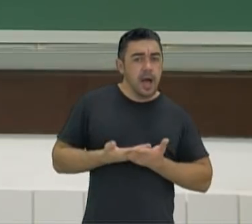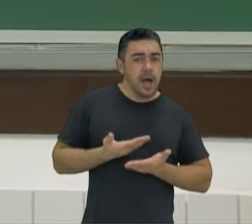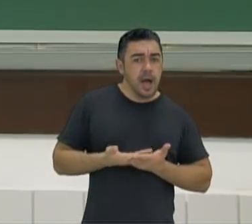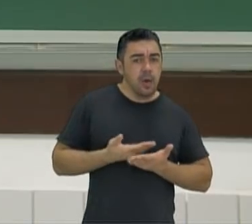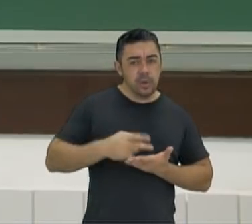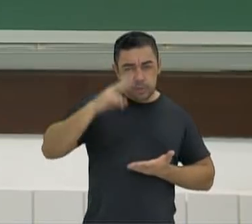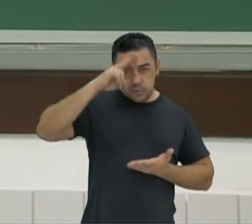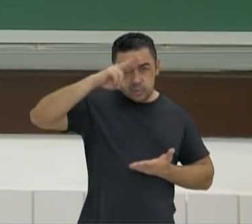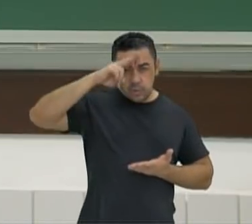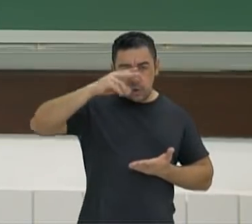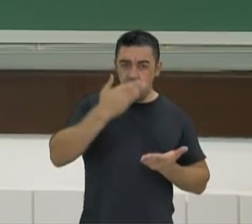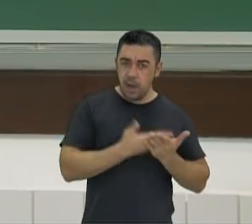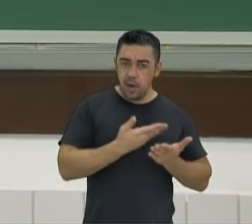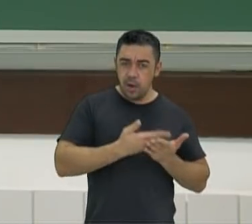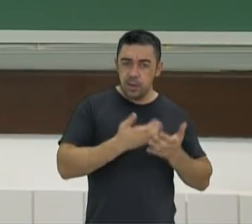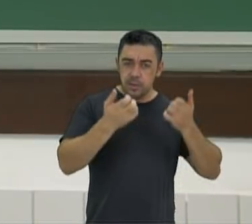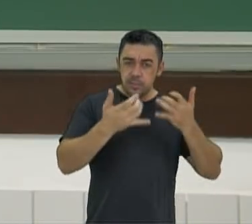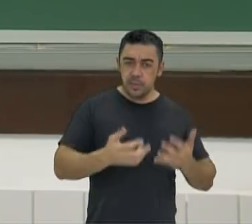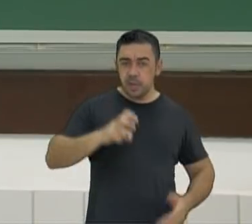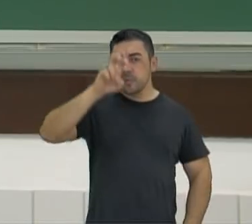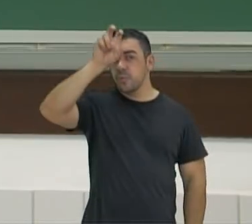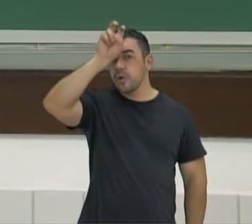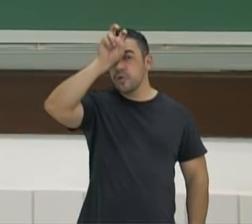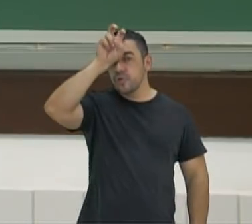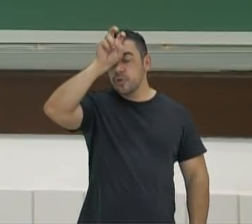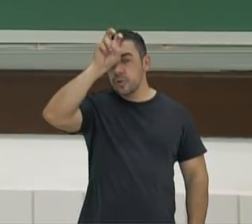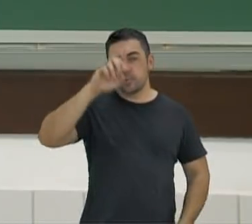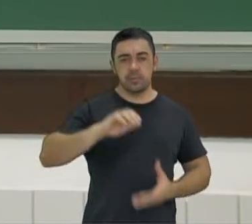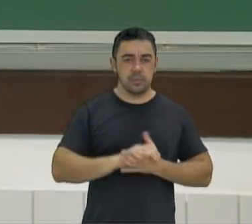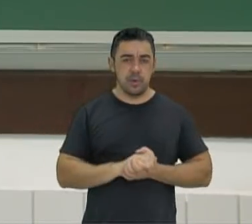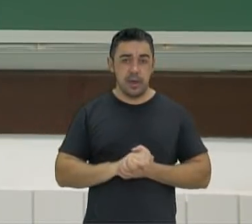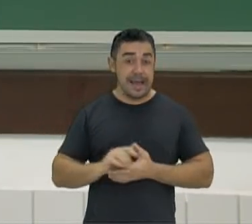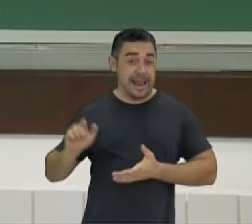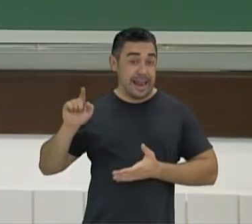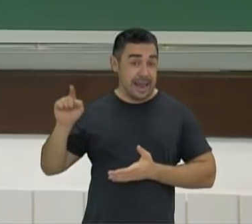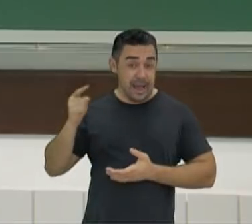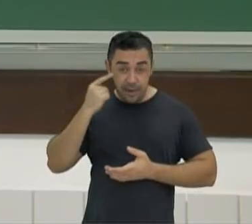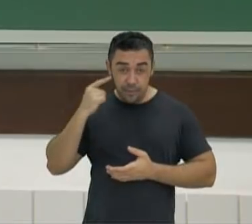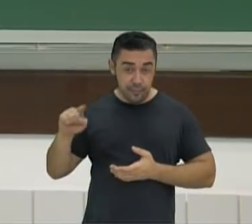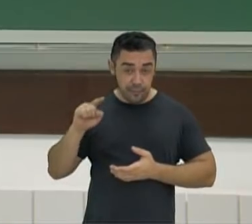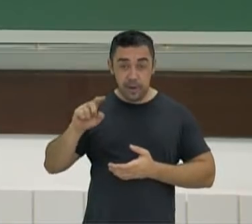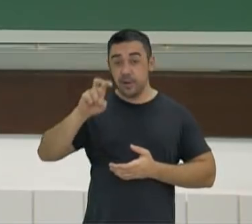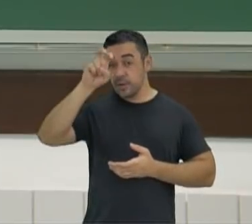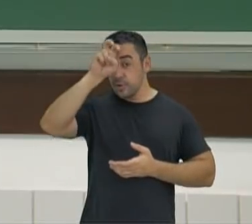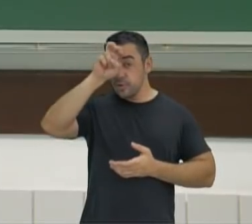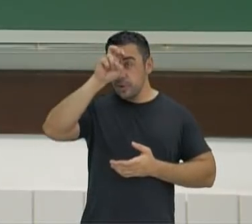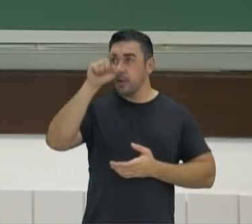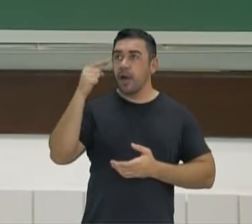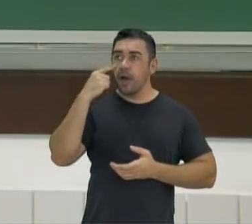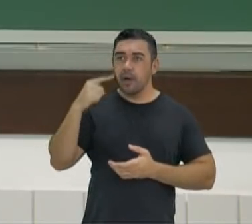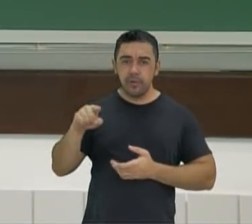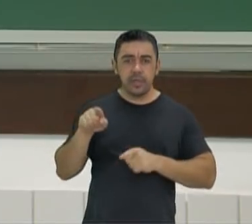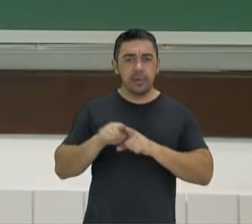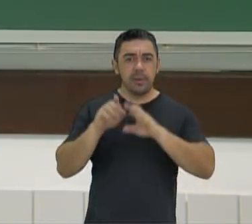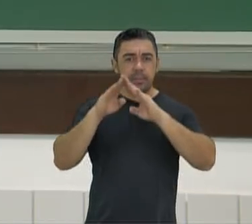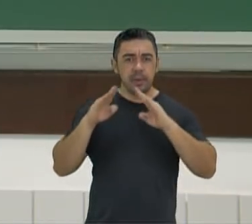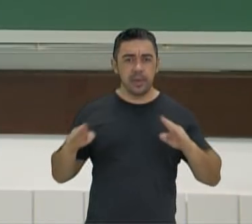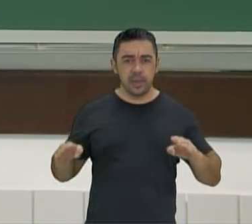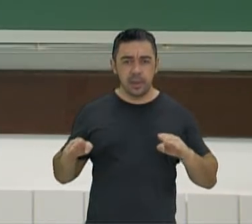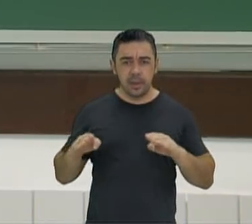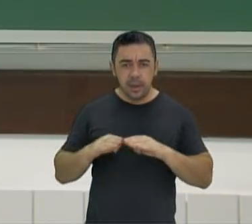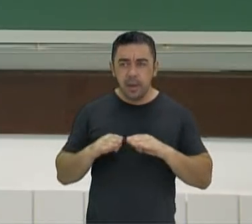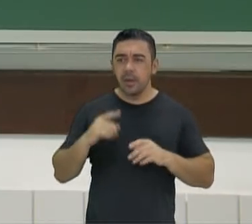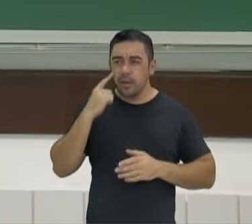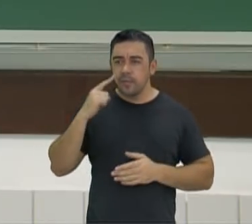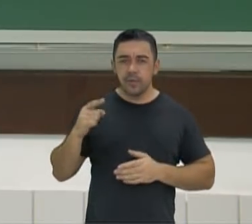de história, quando o professor falou do Egito. Ou, eu já vi pirâmide também na aula de matemática, quando a professora foi contar